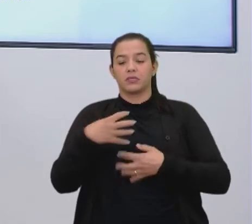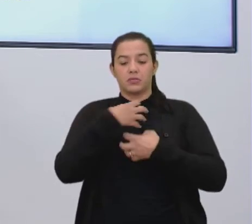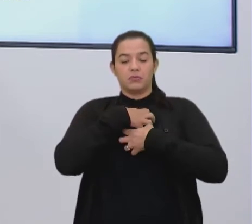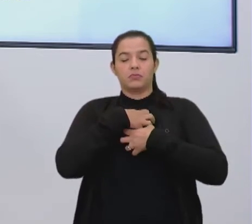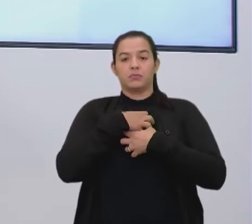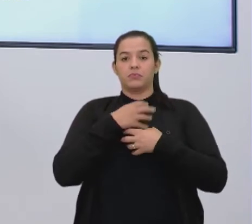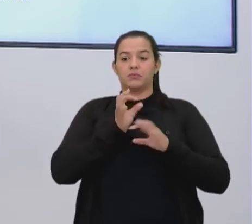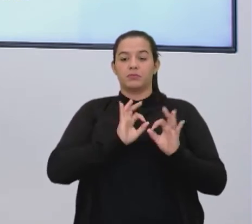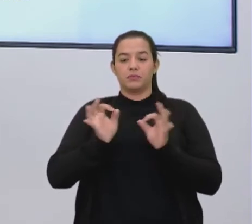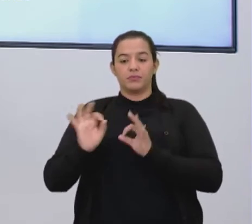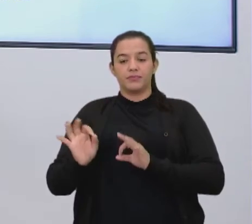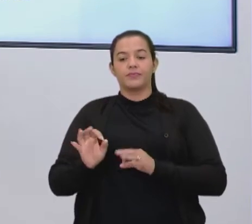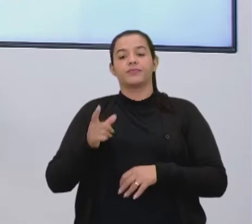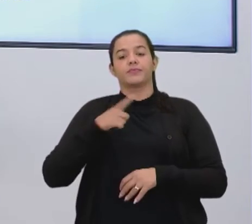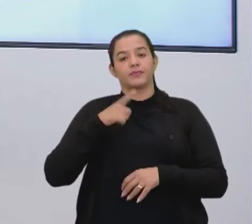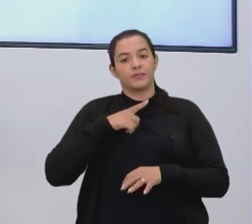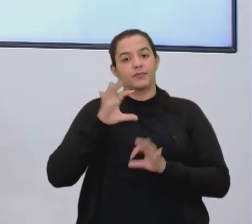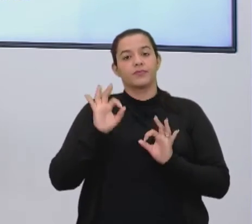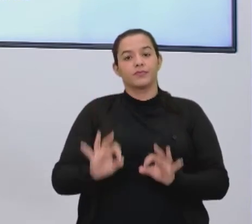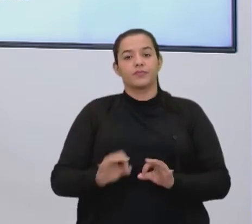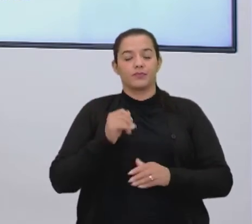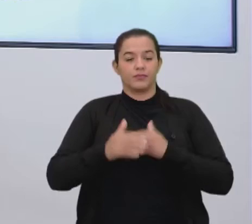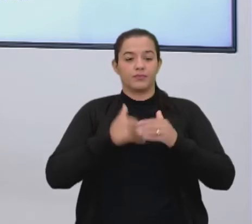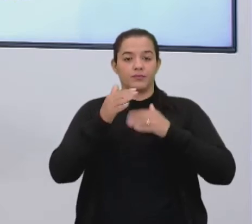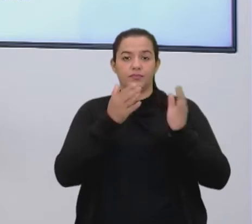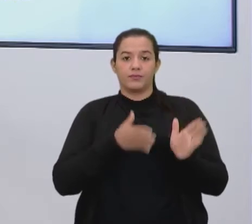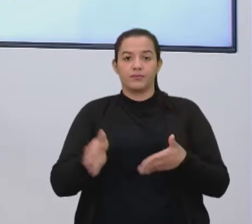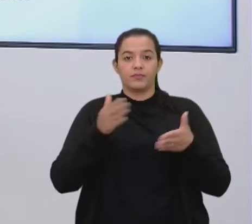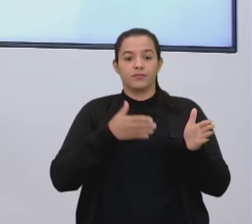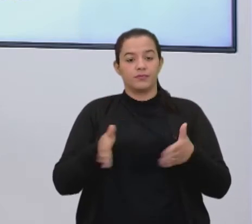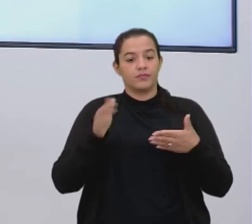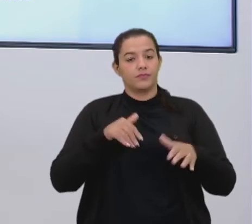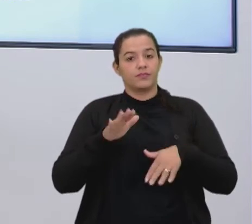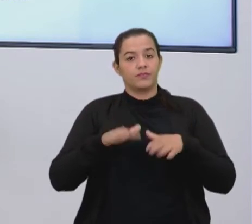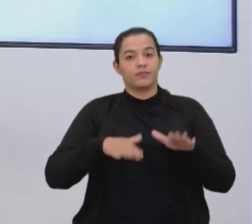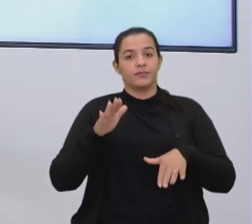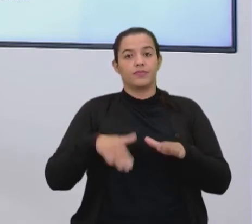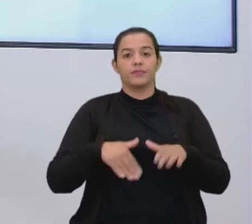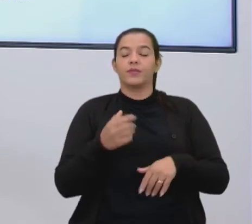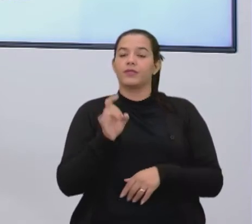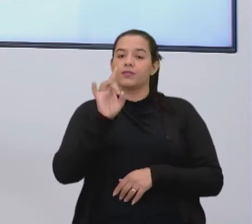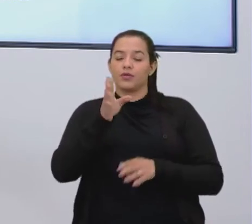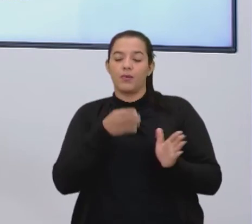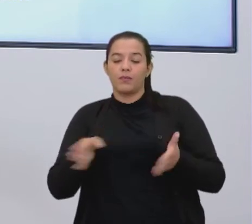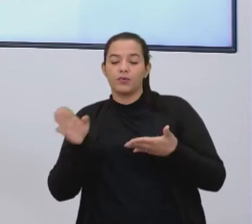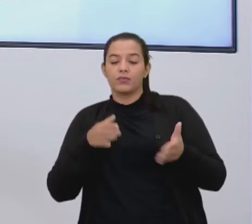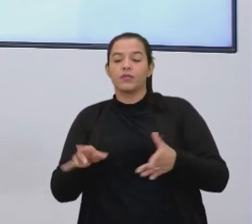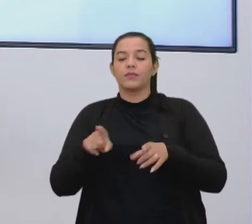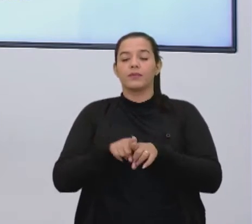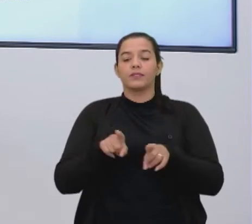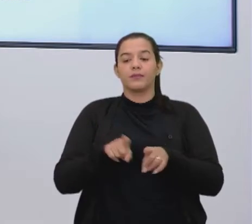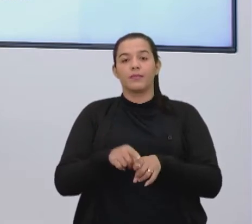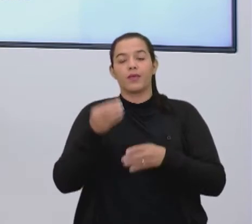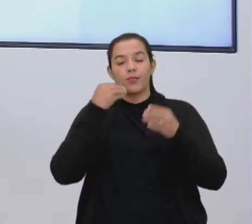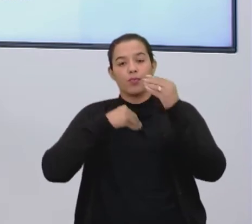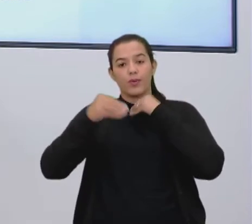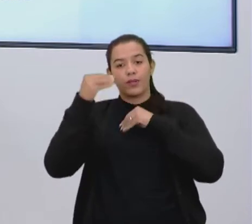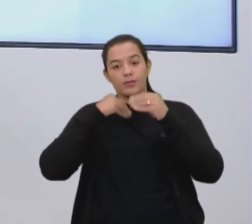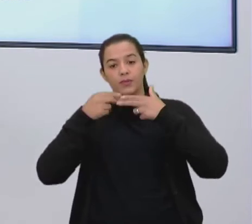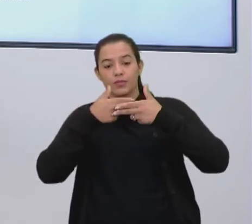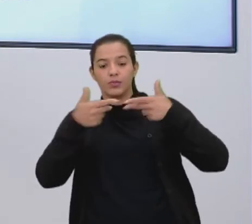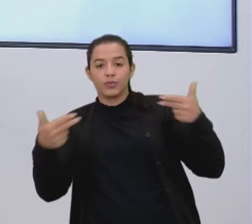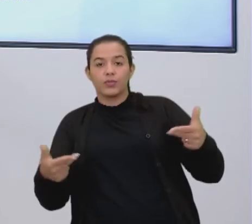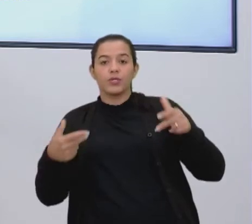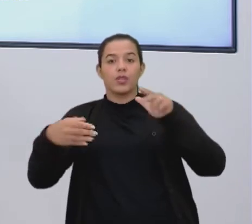diretamente, eles afetam sim essa produção de alimentos e às vezes não só a produção, mas a questão desse alimento e dessas